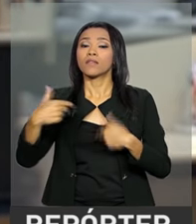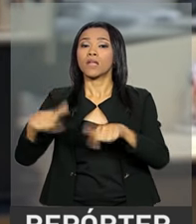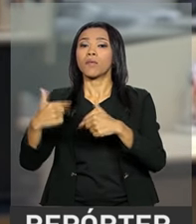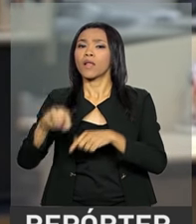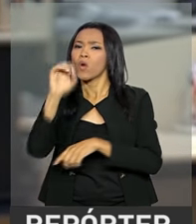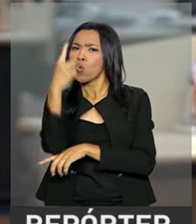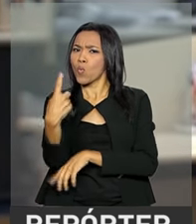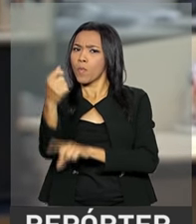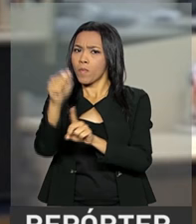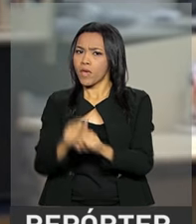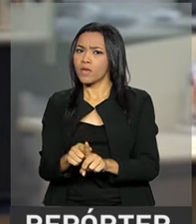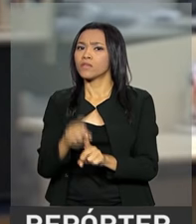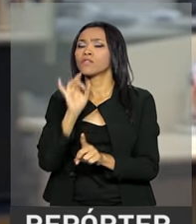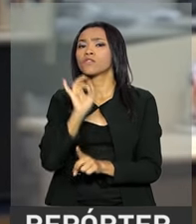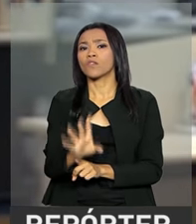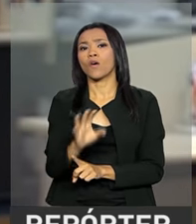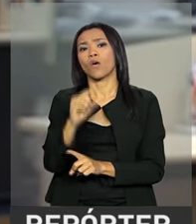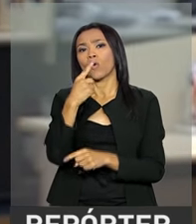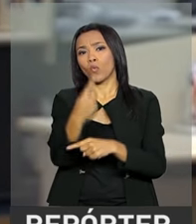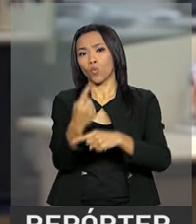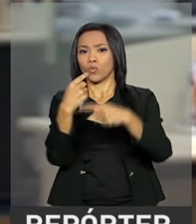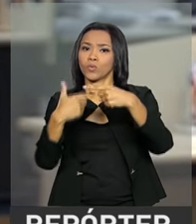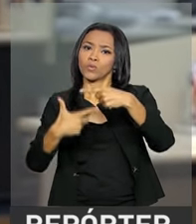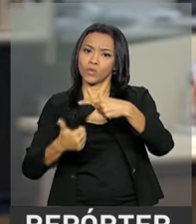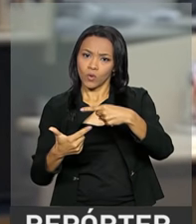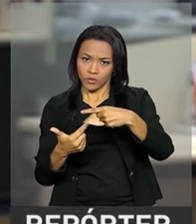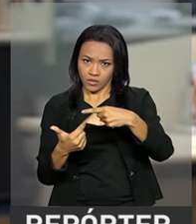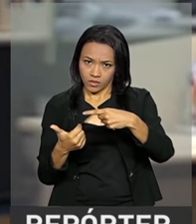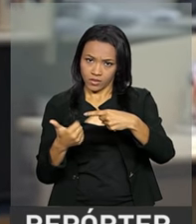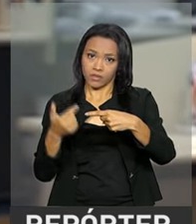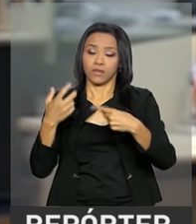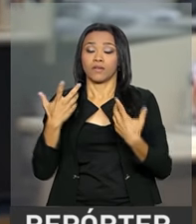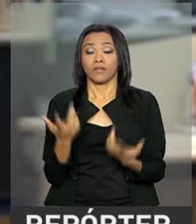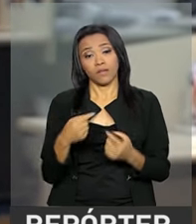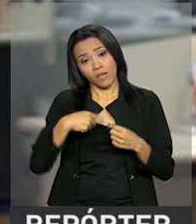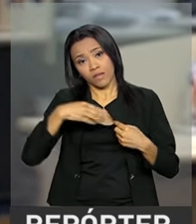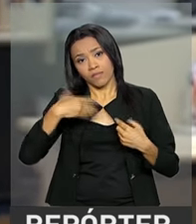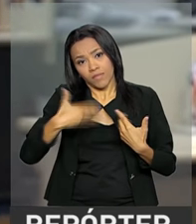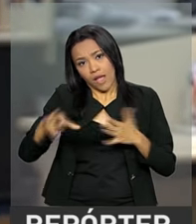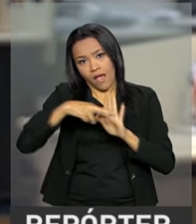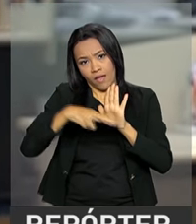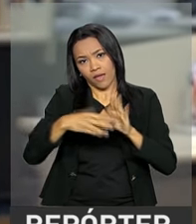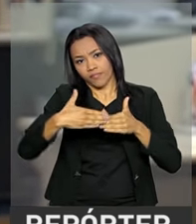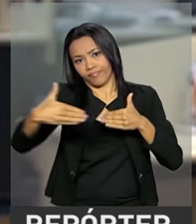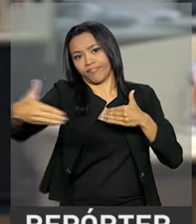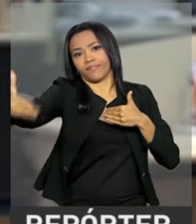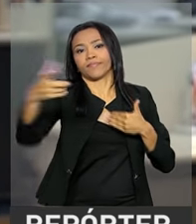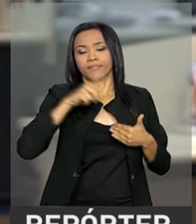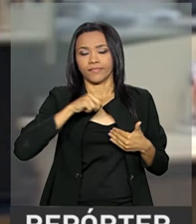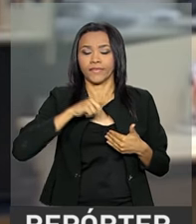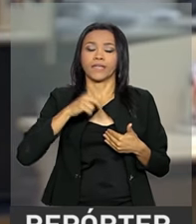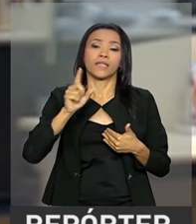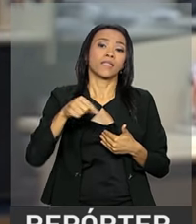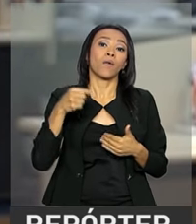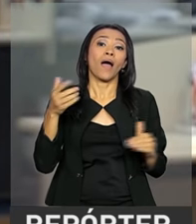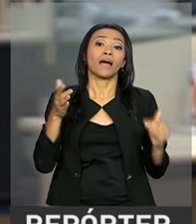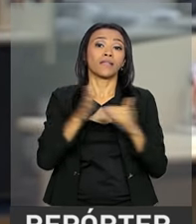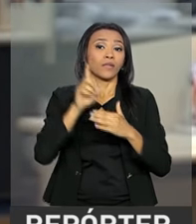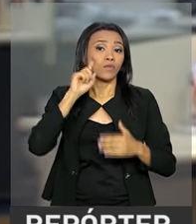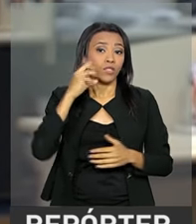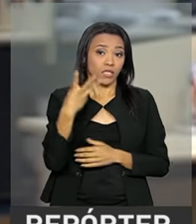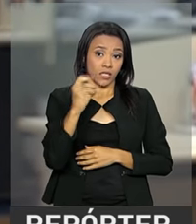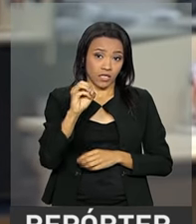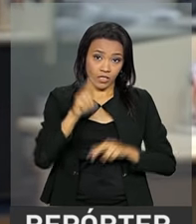apenas um mês receberá o equivalente a 1/12 desse valor e assim por diante. Os trabalhadores podem sacar o benefício até o dia 30